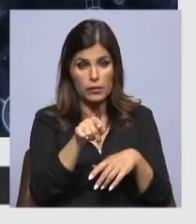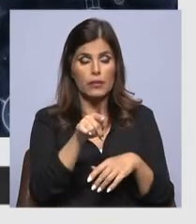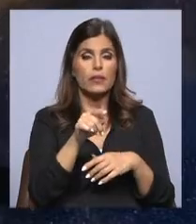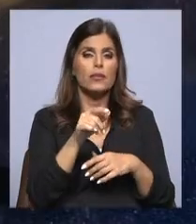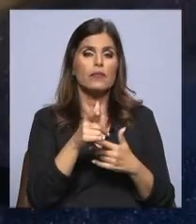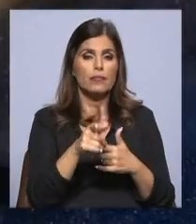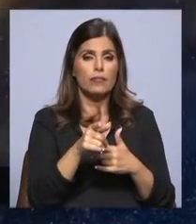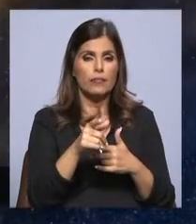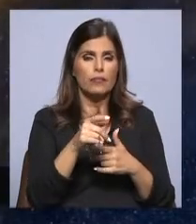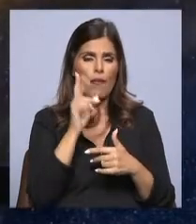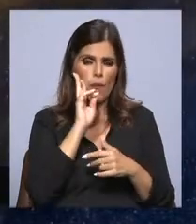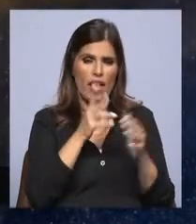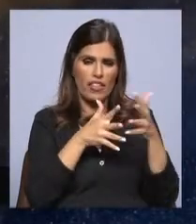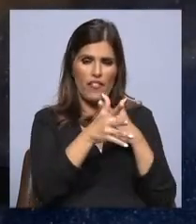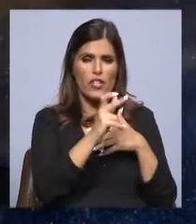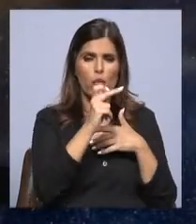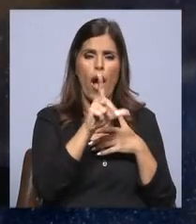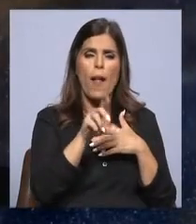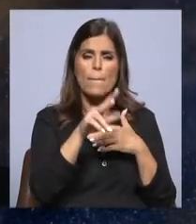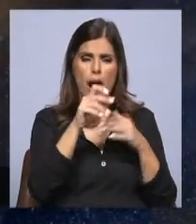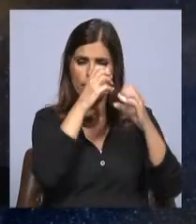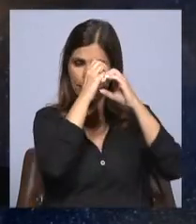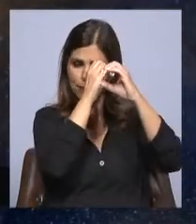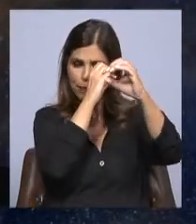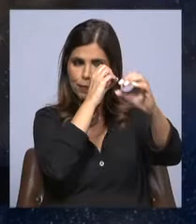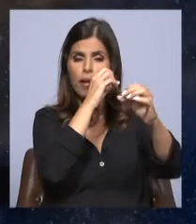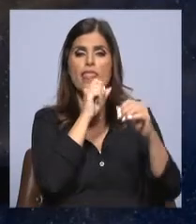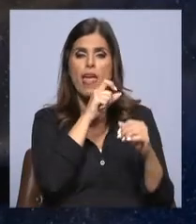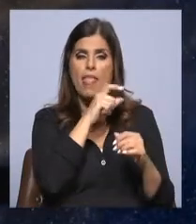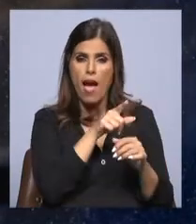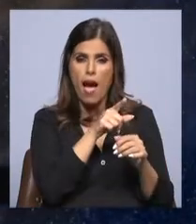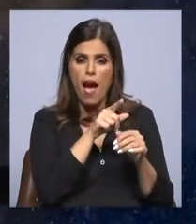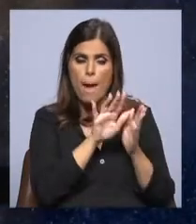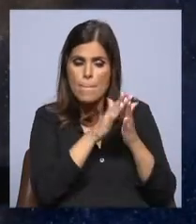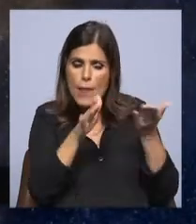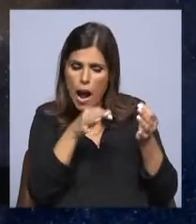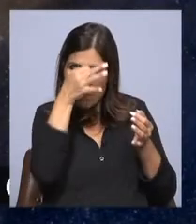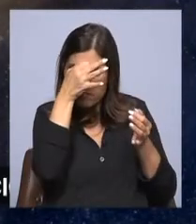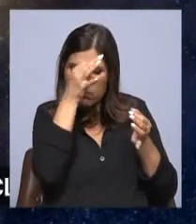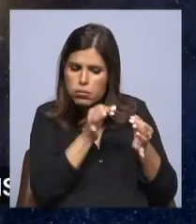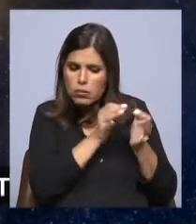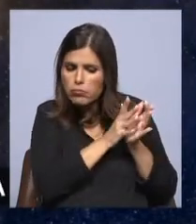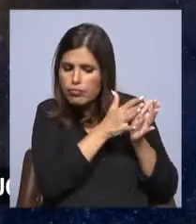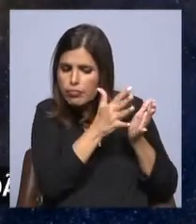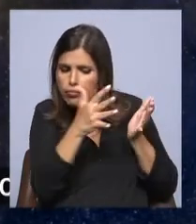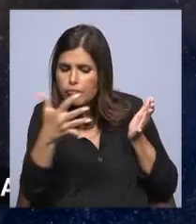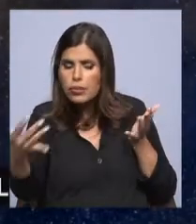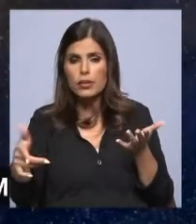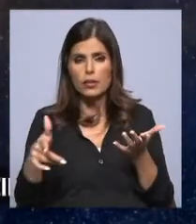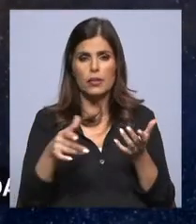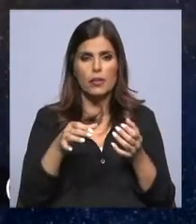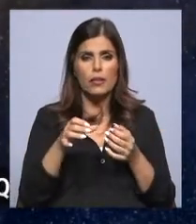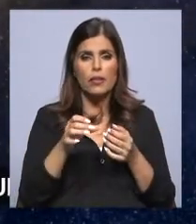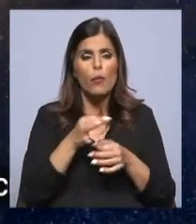radiotelescópios do ALMA, conseguiram fazer o mapa mais preciso, mais extenso das